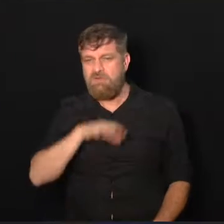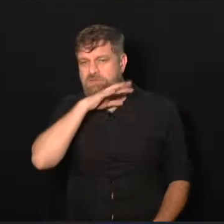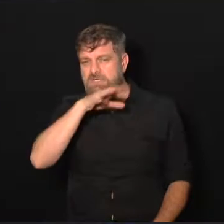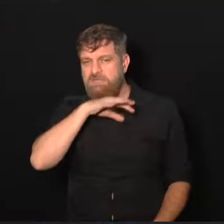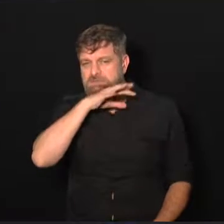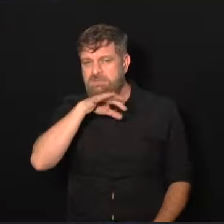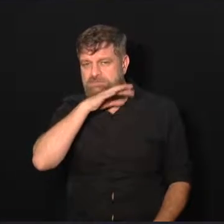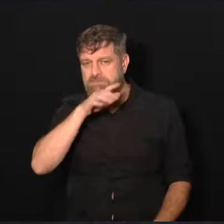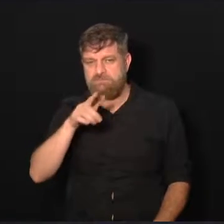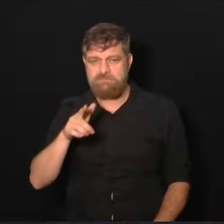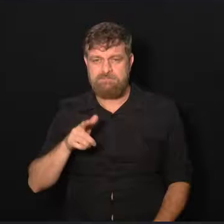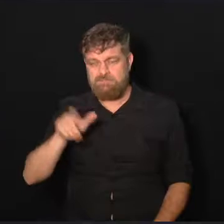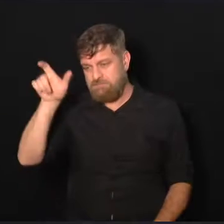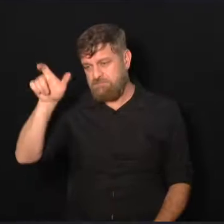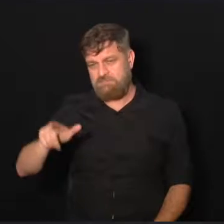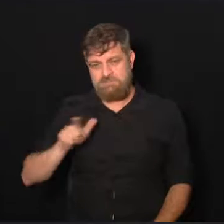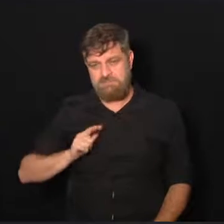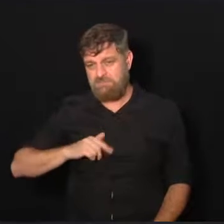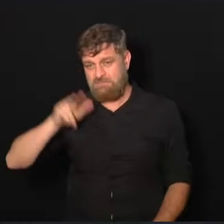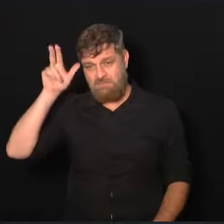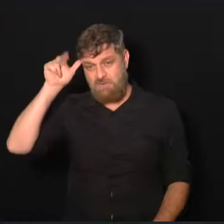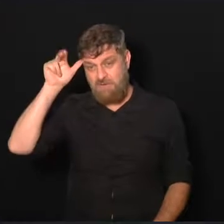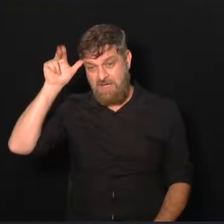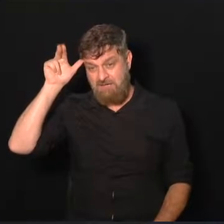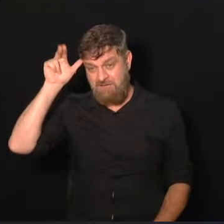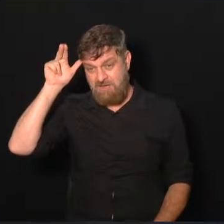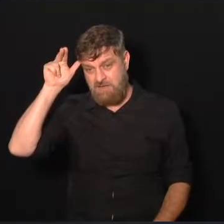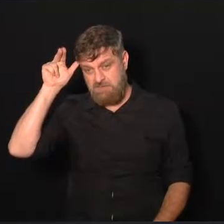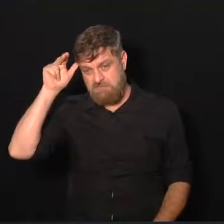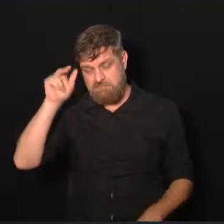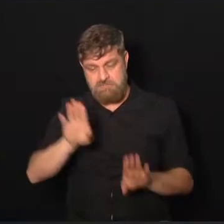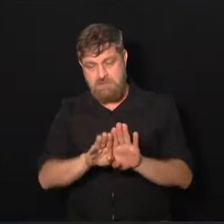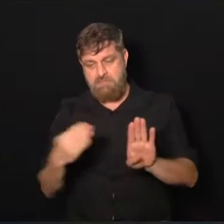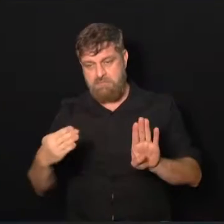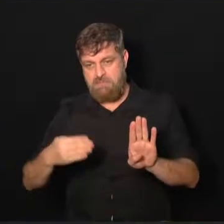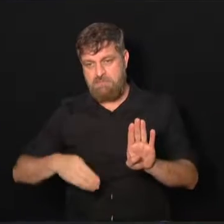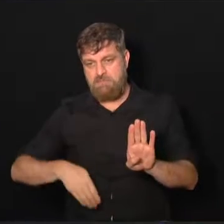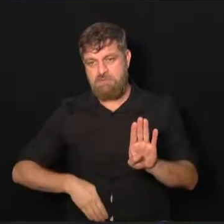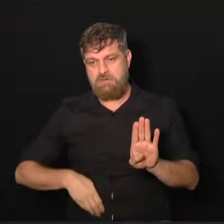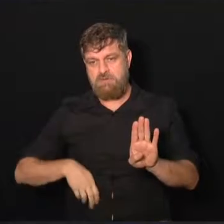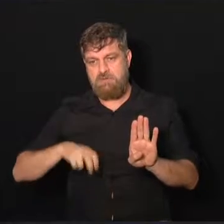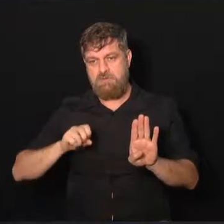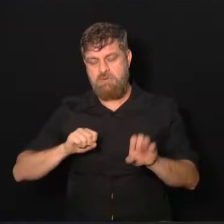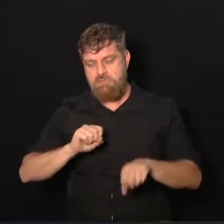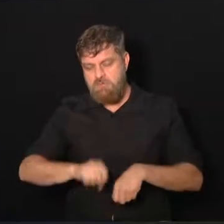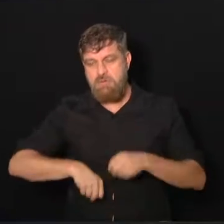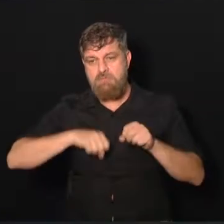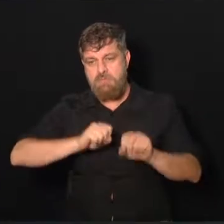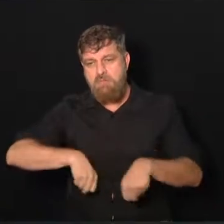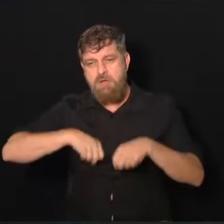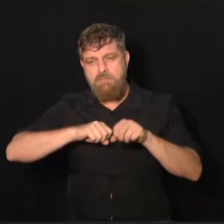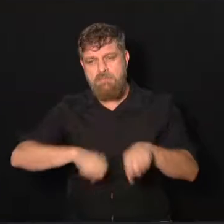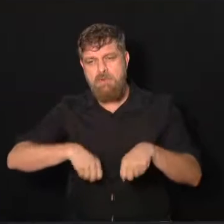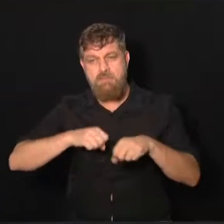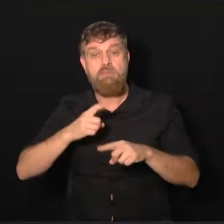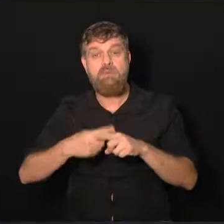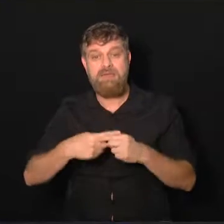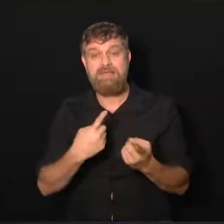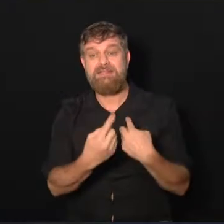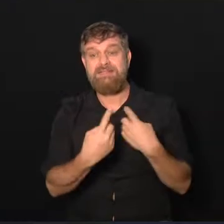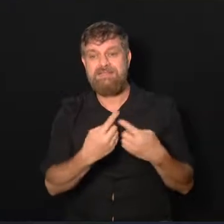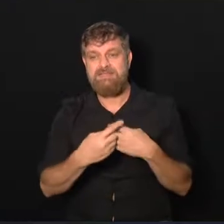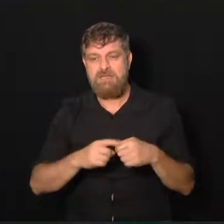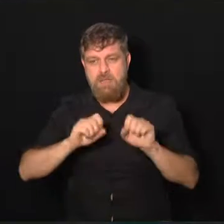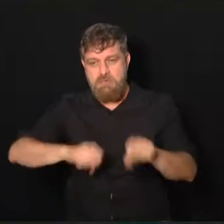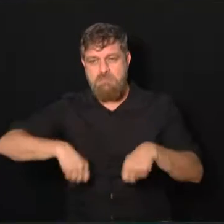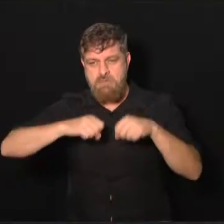a pessoa que tem um aras e a cerca tiver acabado, como teve um acidente recentemente na estrada. Por que teve um acidente desse na